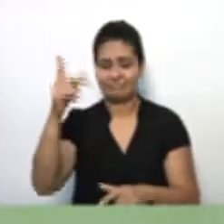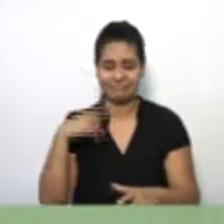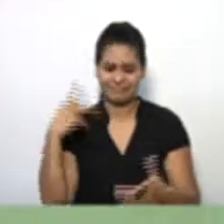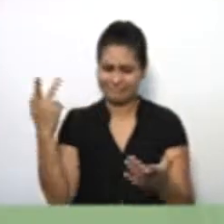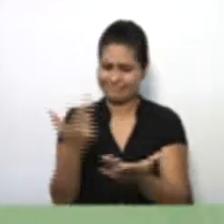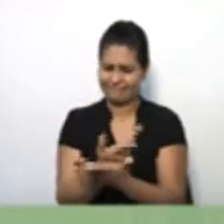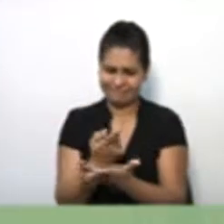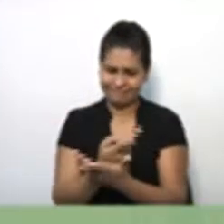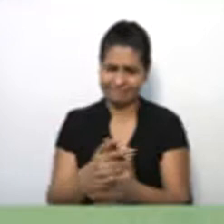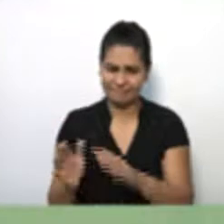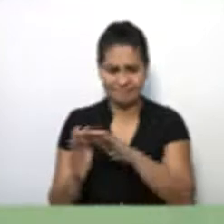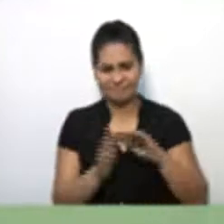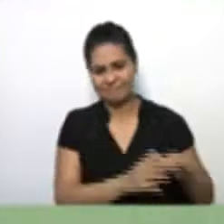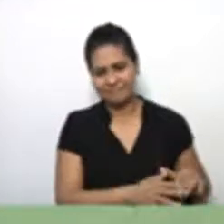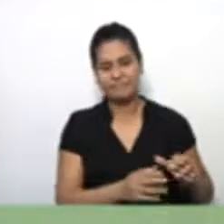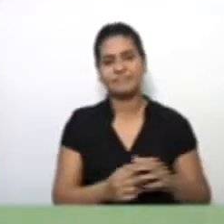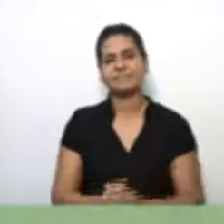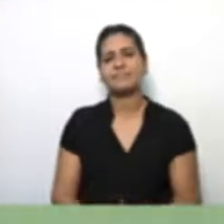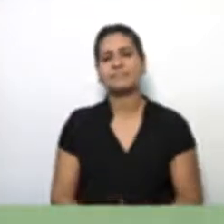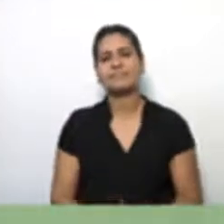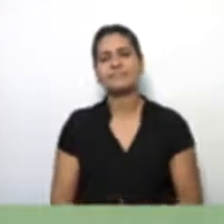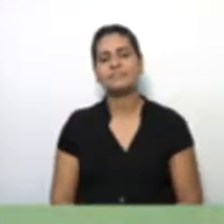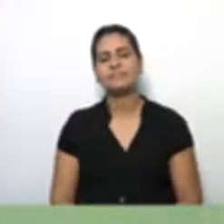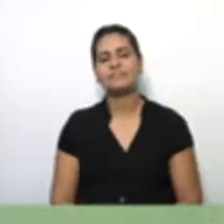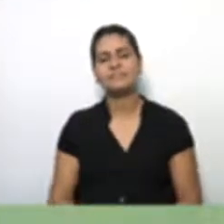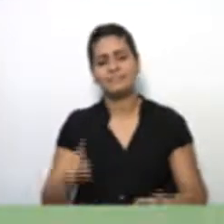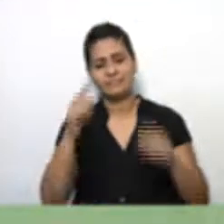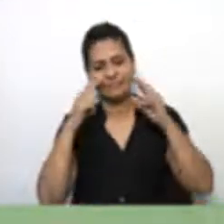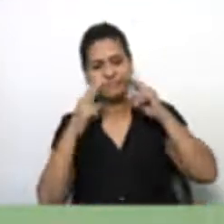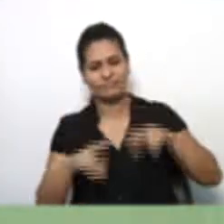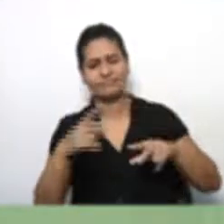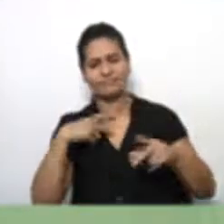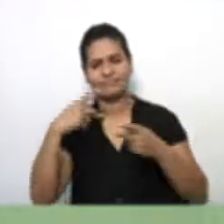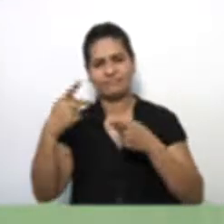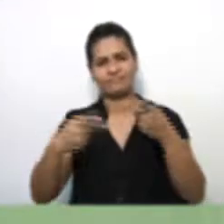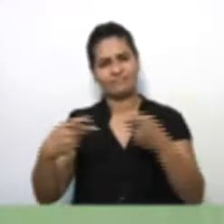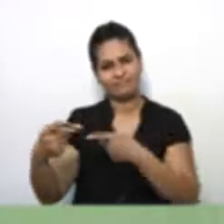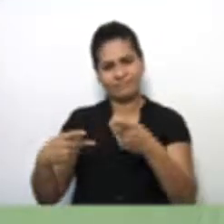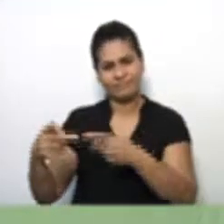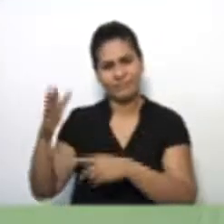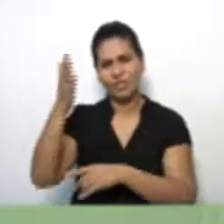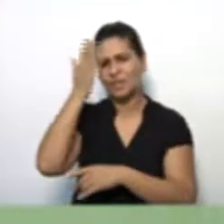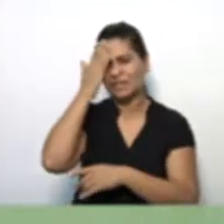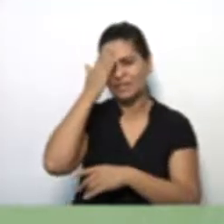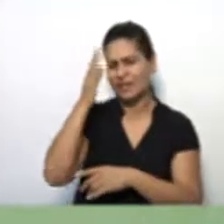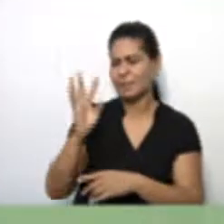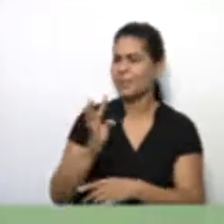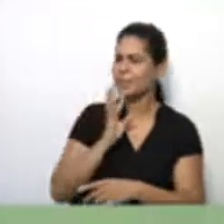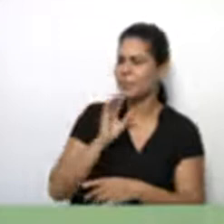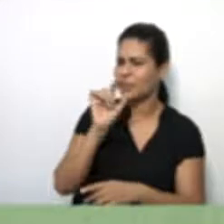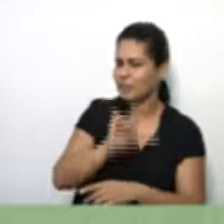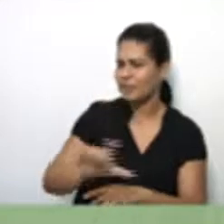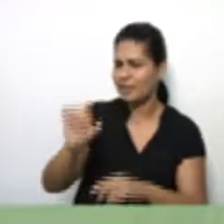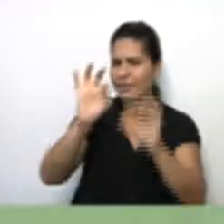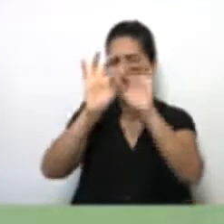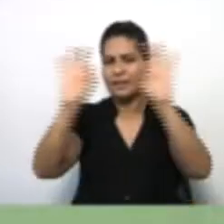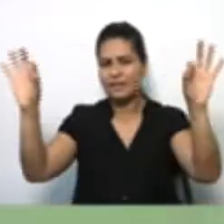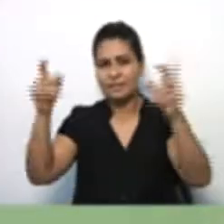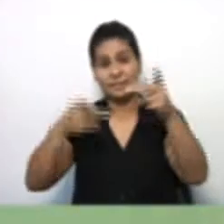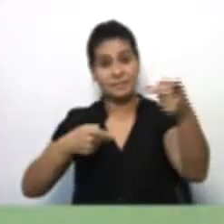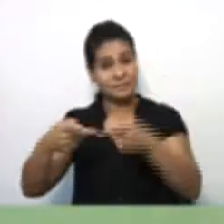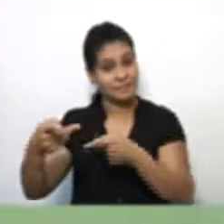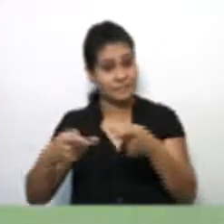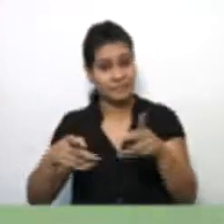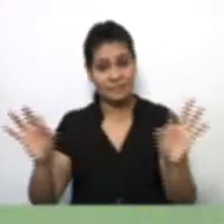nenhum, meu querido, tá? Vamos concluir esse planejamento, então? Acho que você já conseguiu trabalhar muito bem, entender muito bem aí. Planejamento não